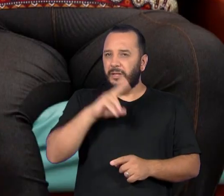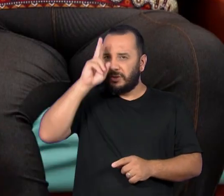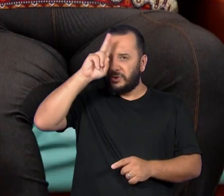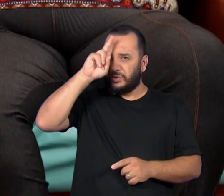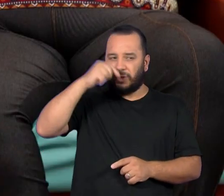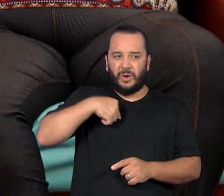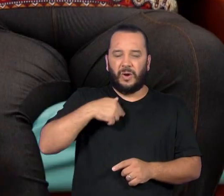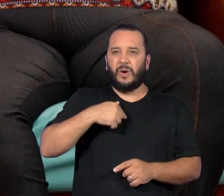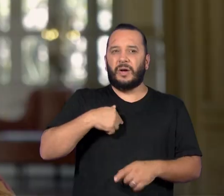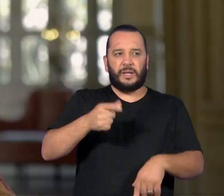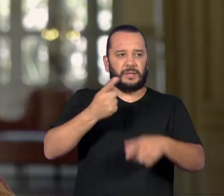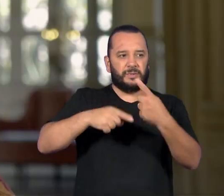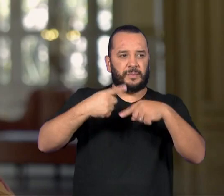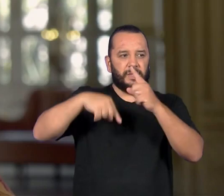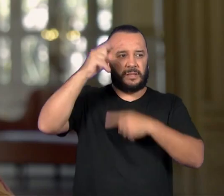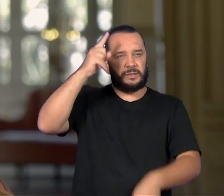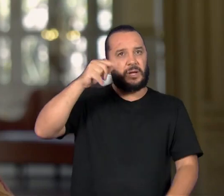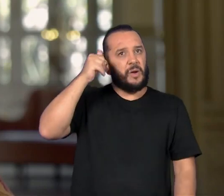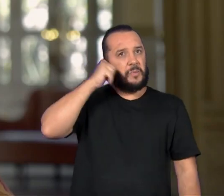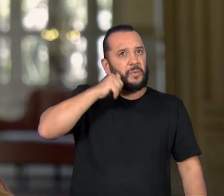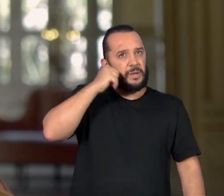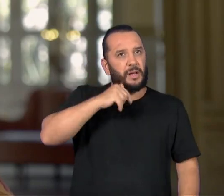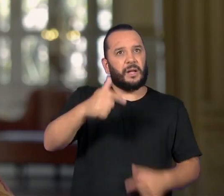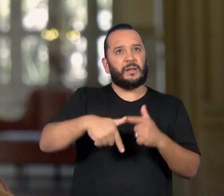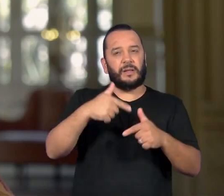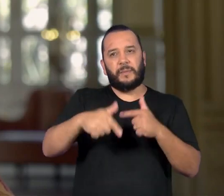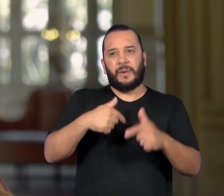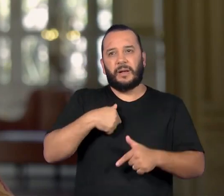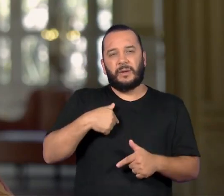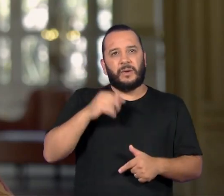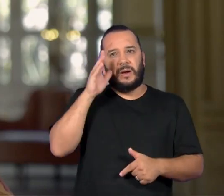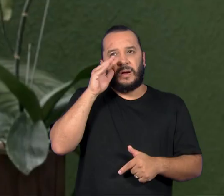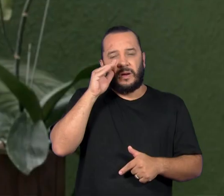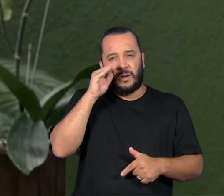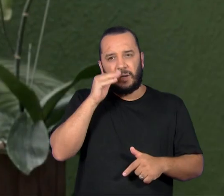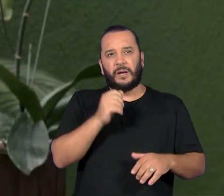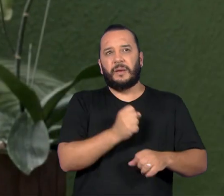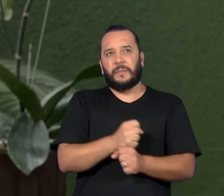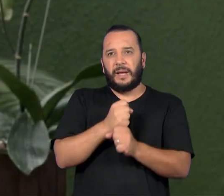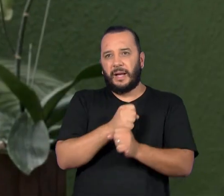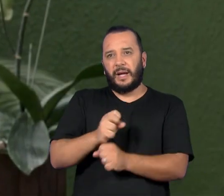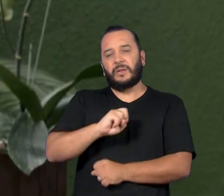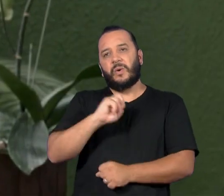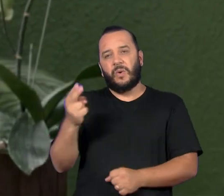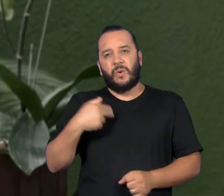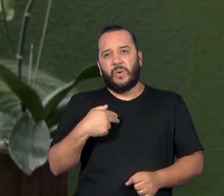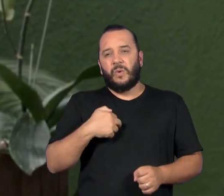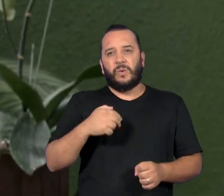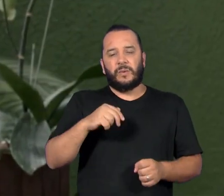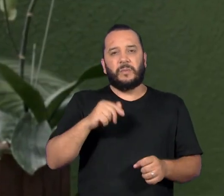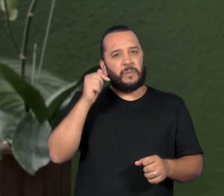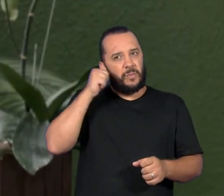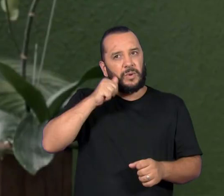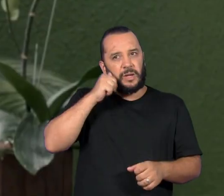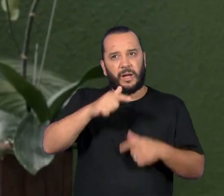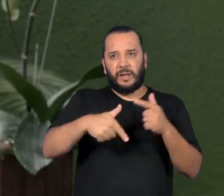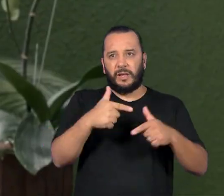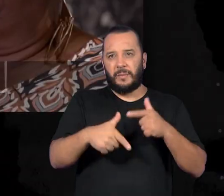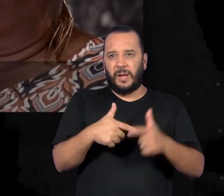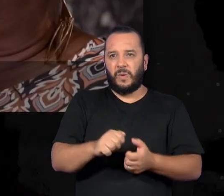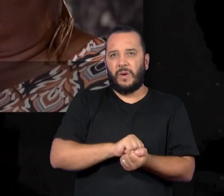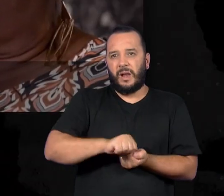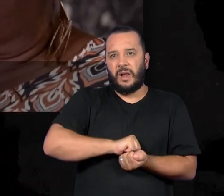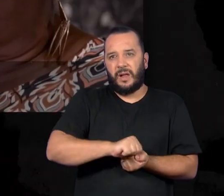superação, né? De mulheres que foram empregadas domésticas, que foram lavadeiras, mas que acreditaram que